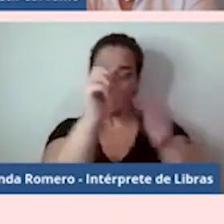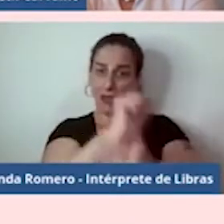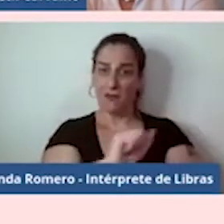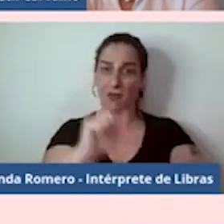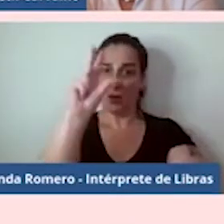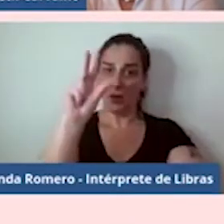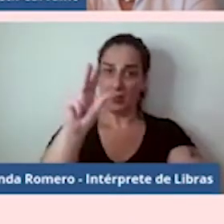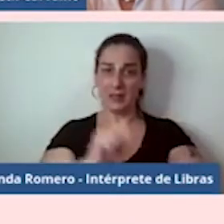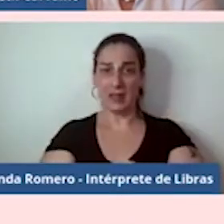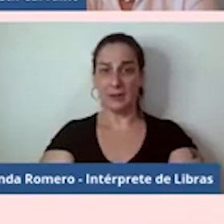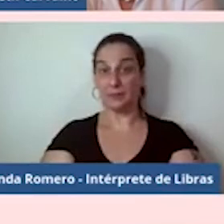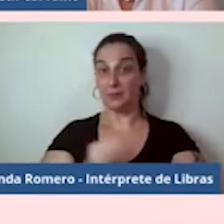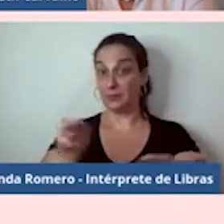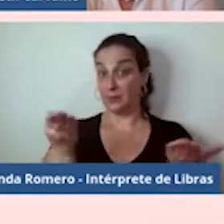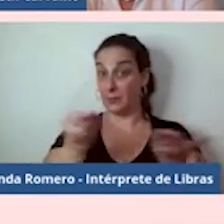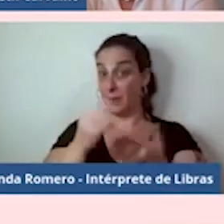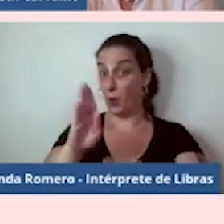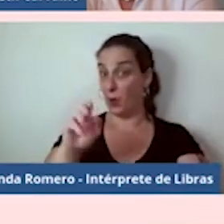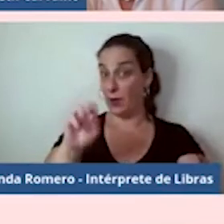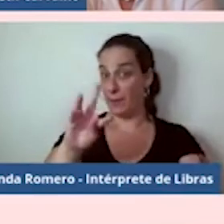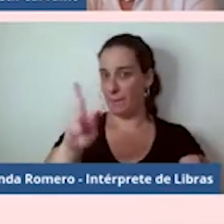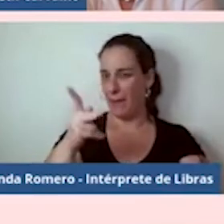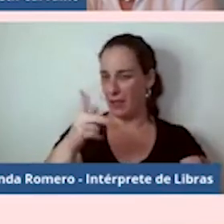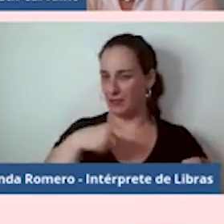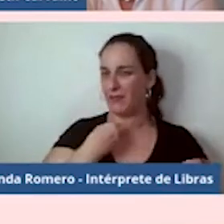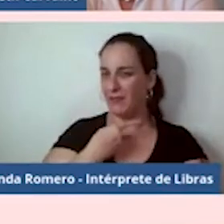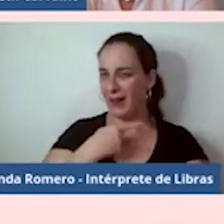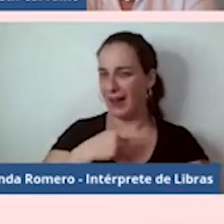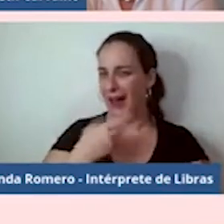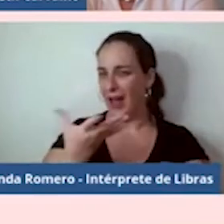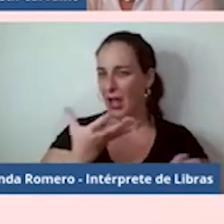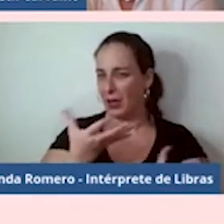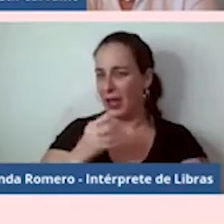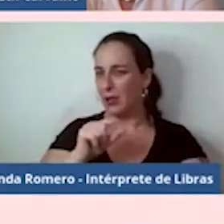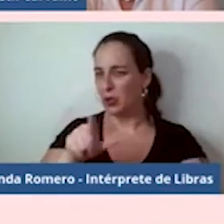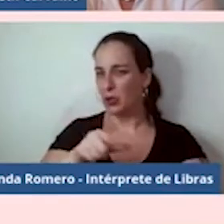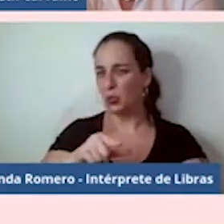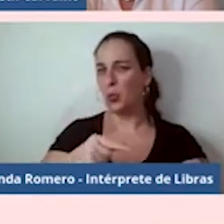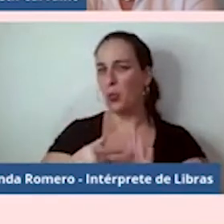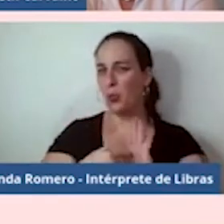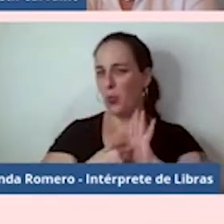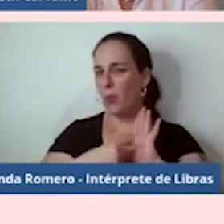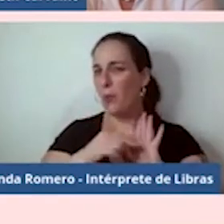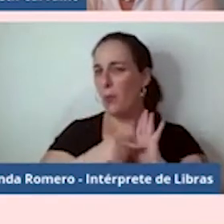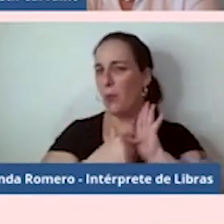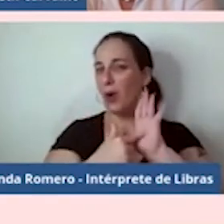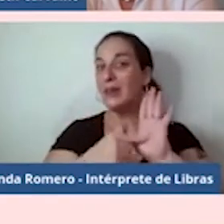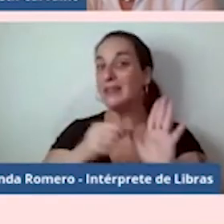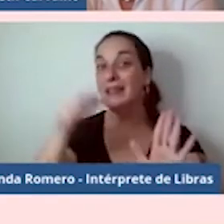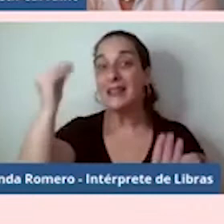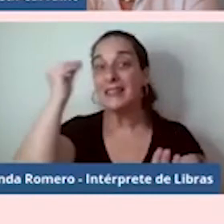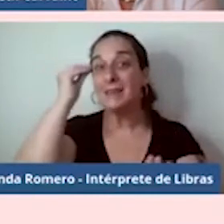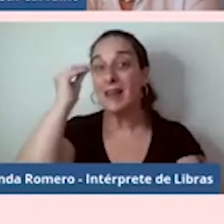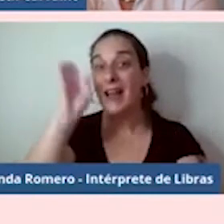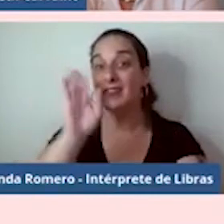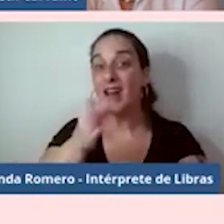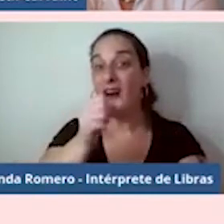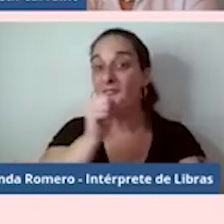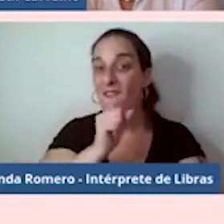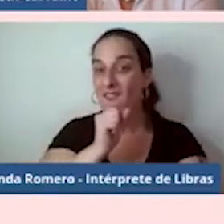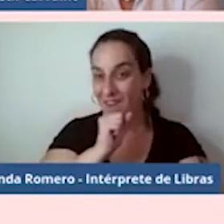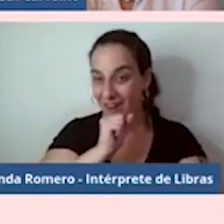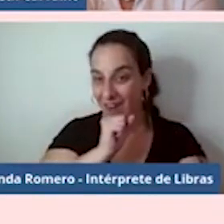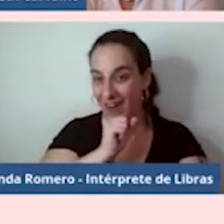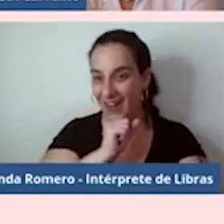Beth, que vai falar agora, mas assim, Beth, eu gostaria que também tu trouxesse essa experiência de quem já é avó e que vê, às